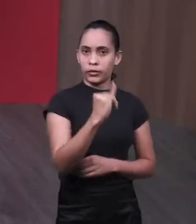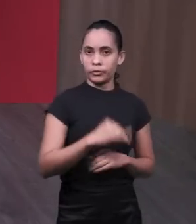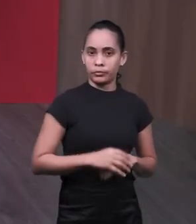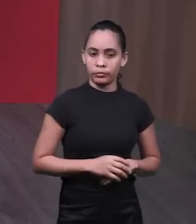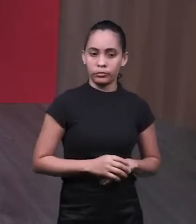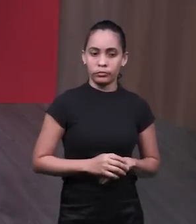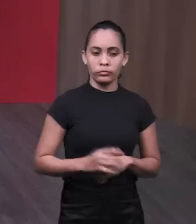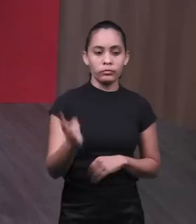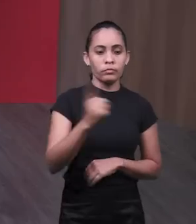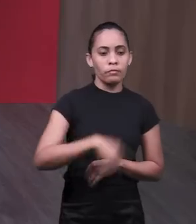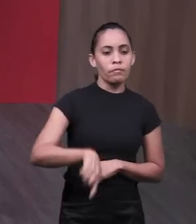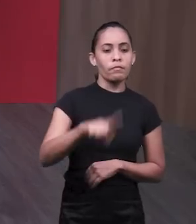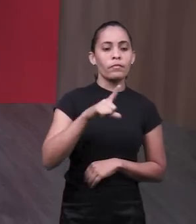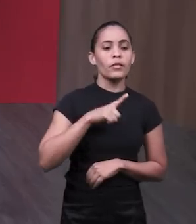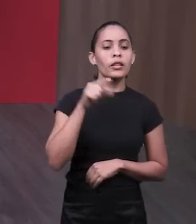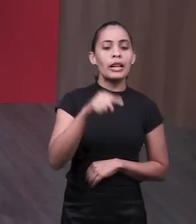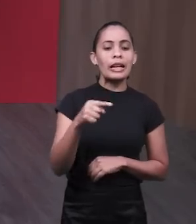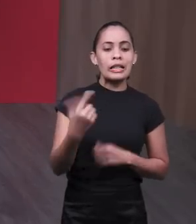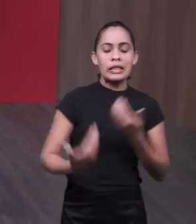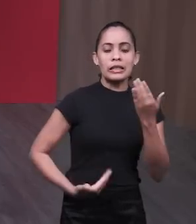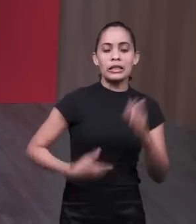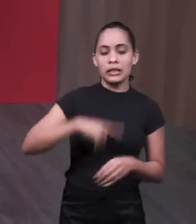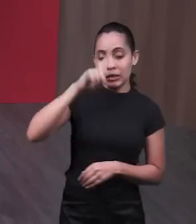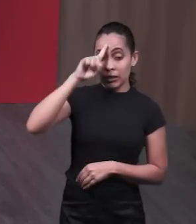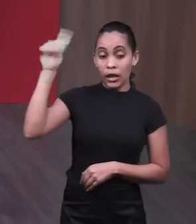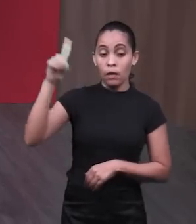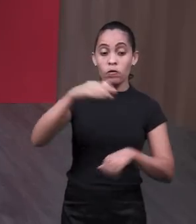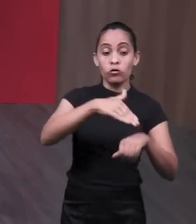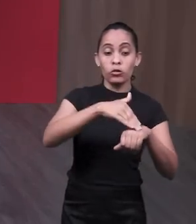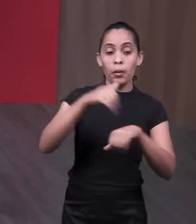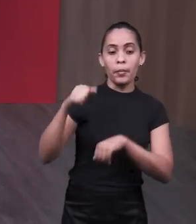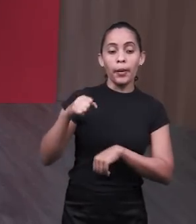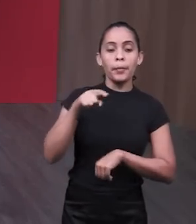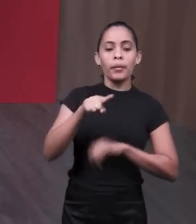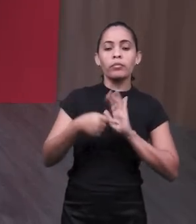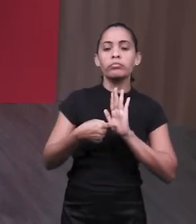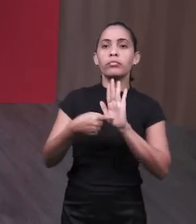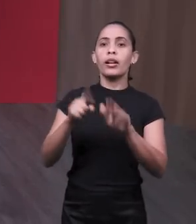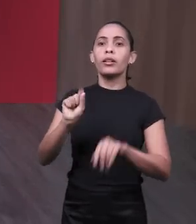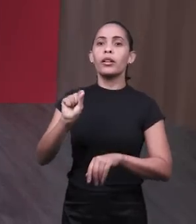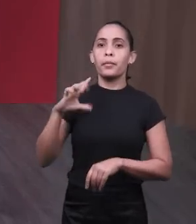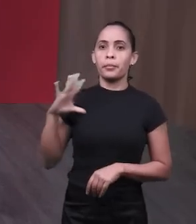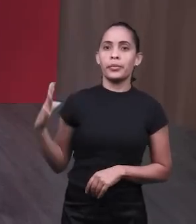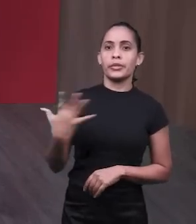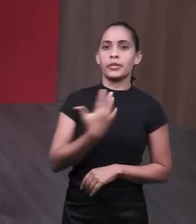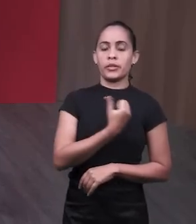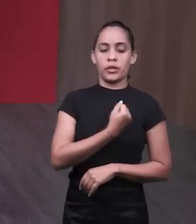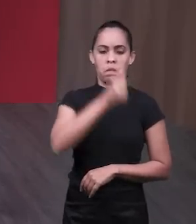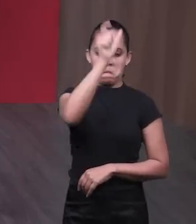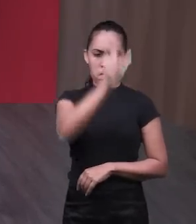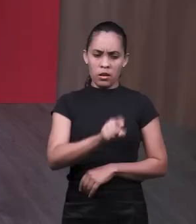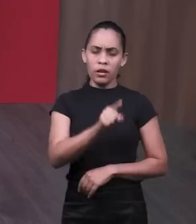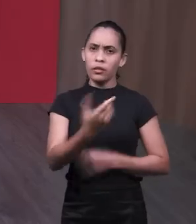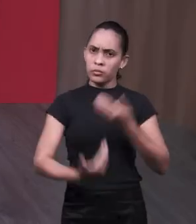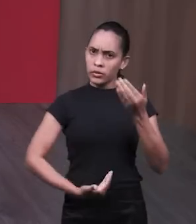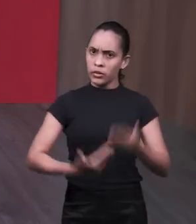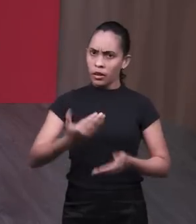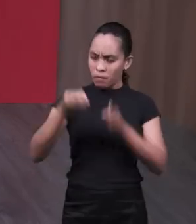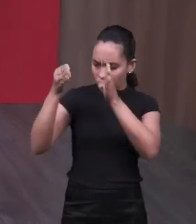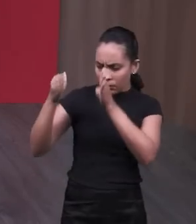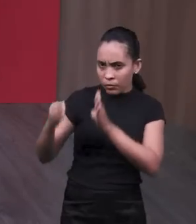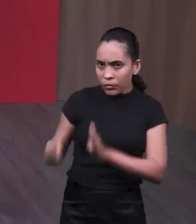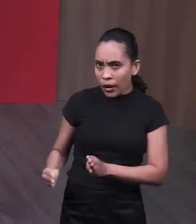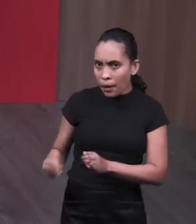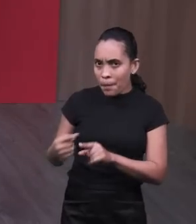é que servo sejas, porque eu te pus para a salvação. Amém. Ele era um servo, ele era